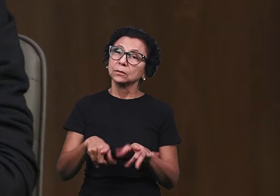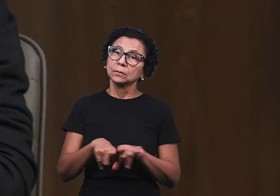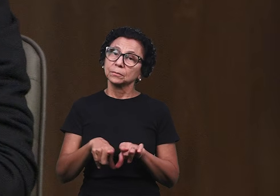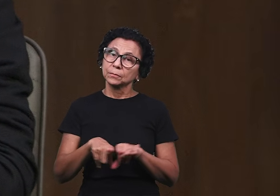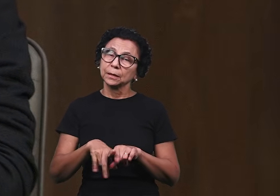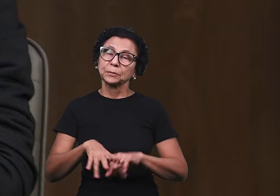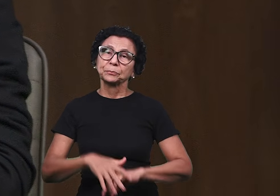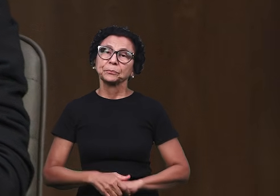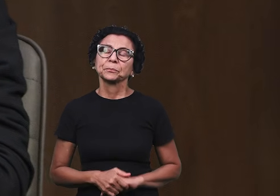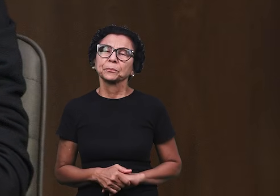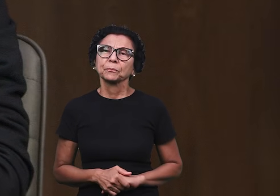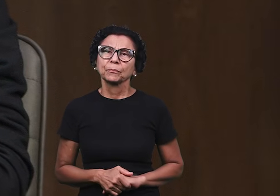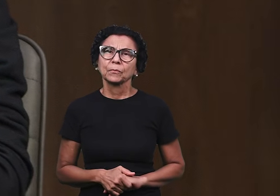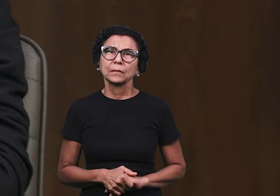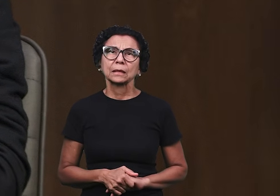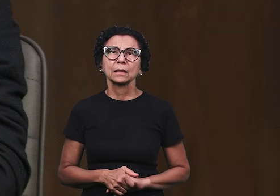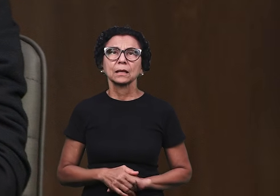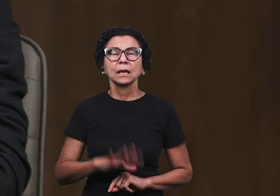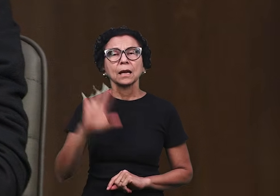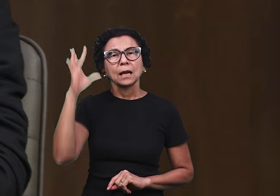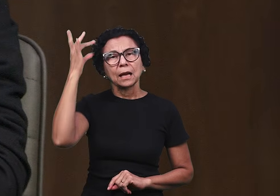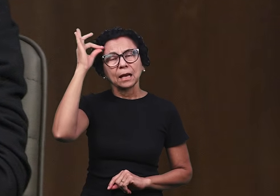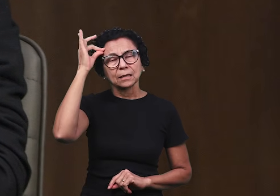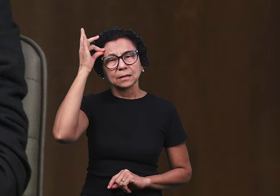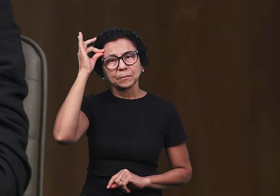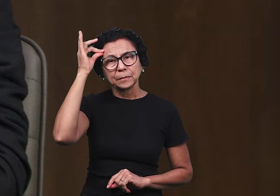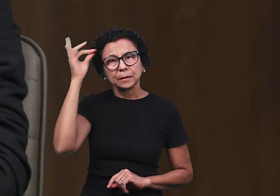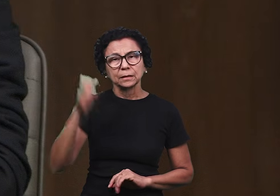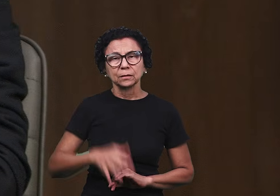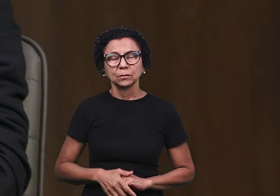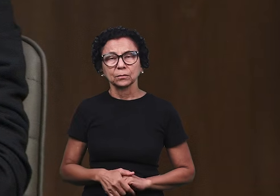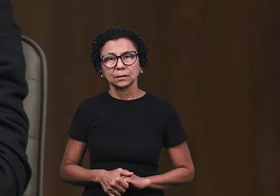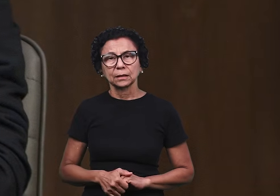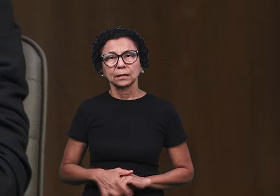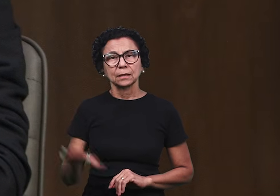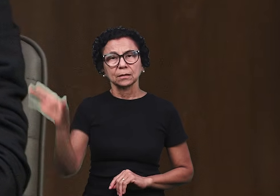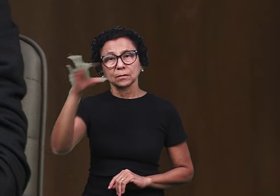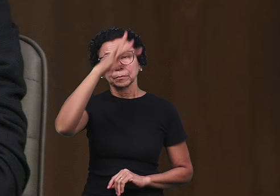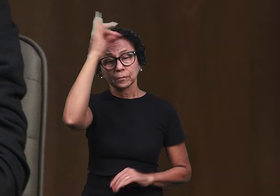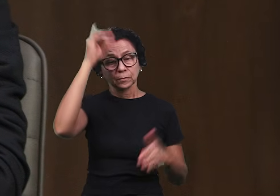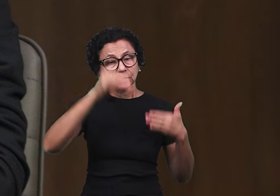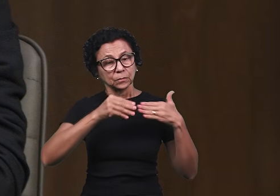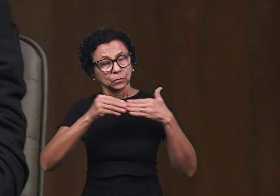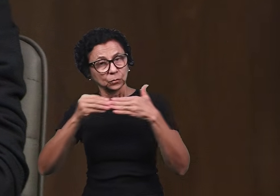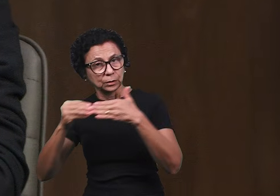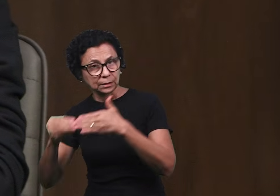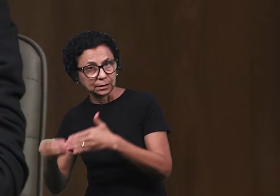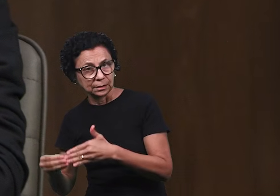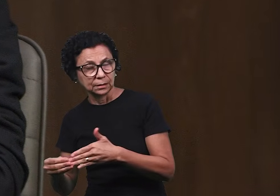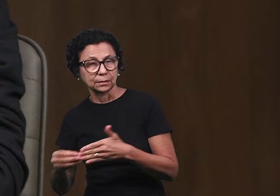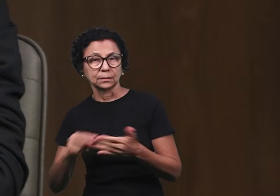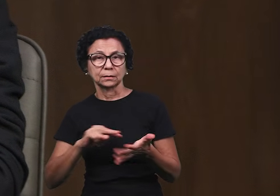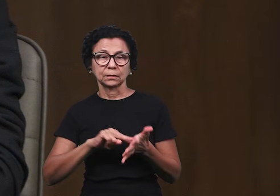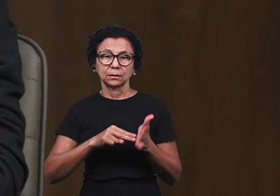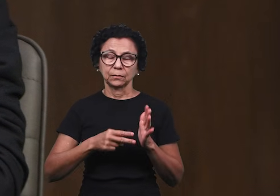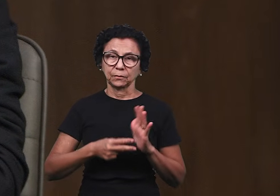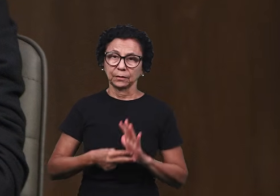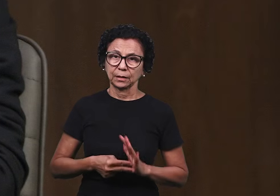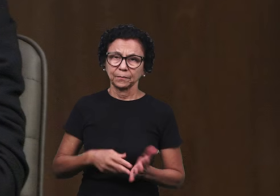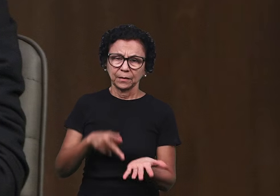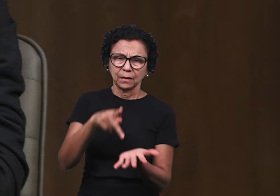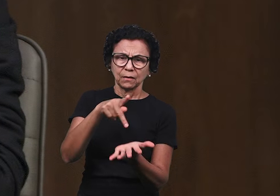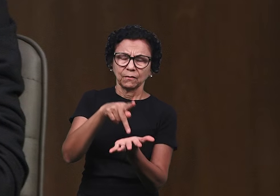um significado interessante, porque em espírito quer dizer guiado pelo Espírito Santo, na direção do Espírito